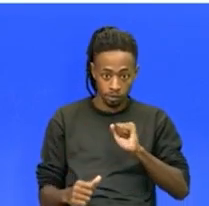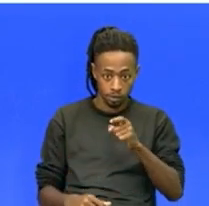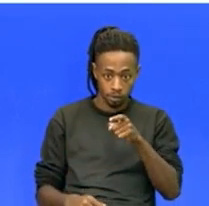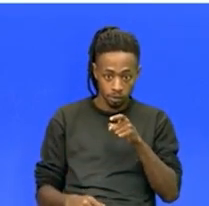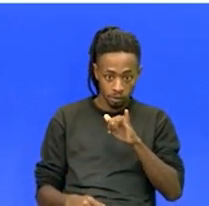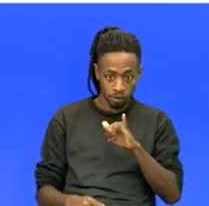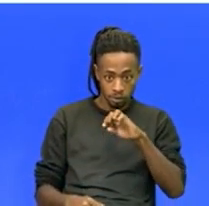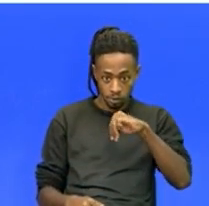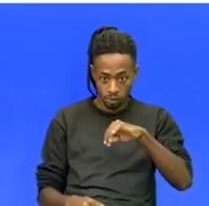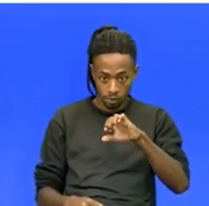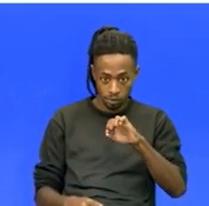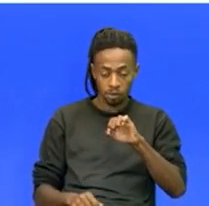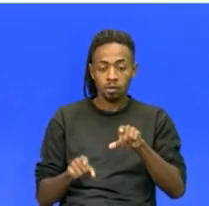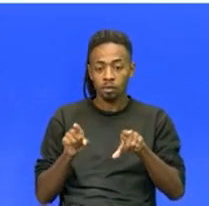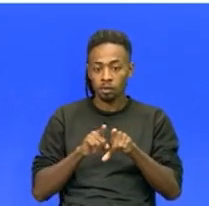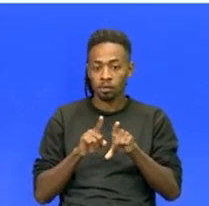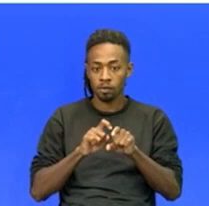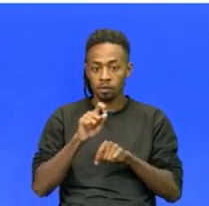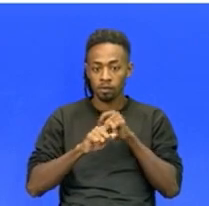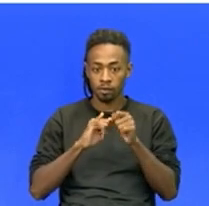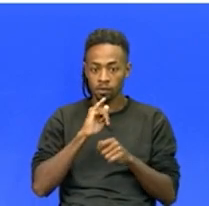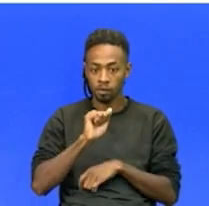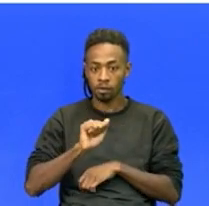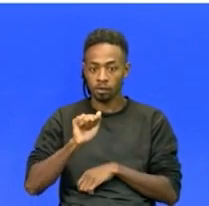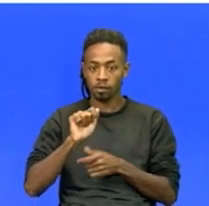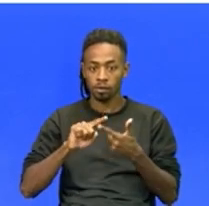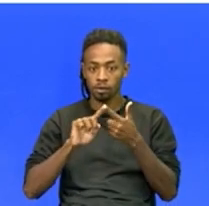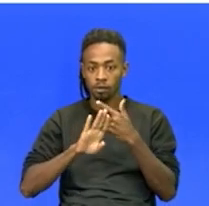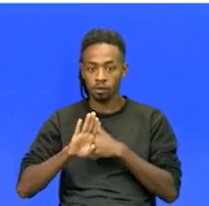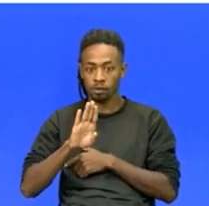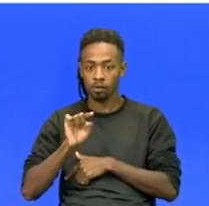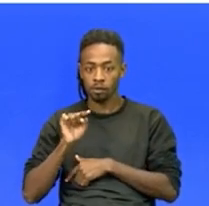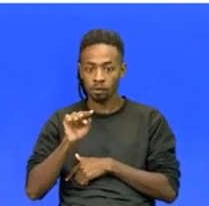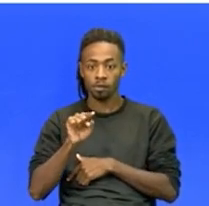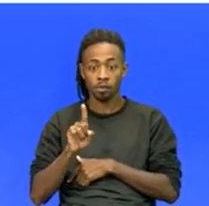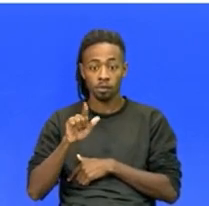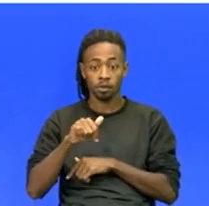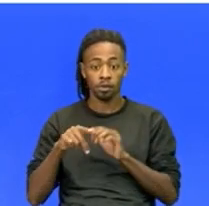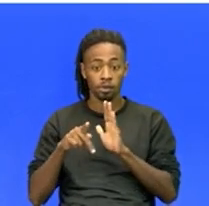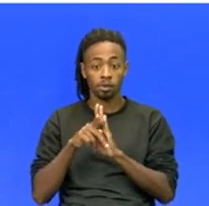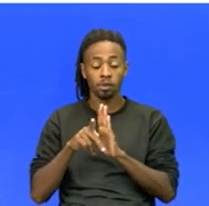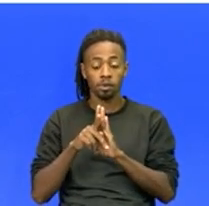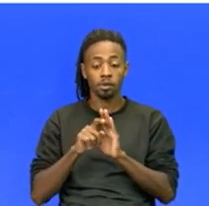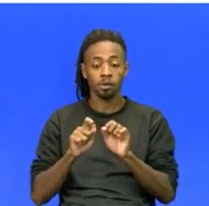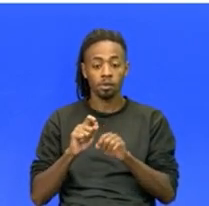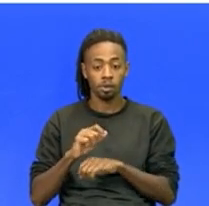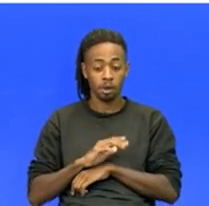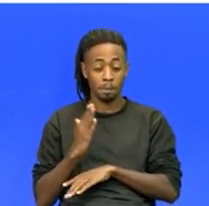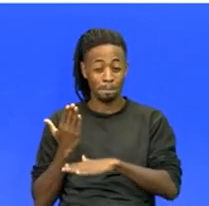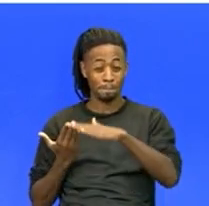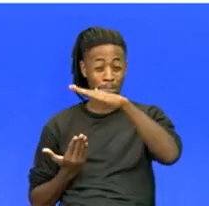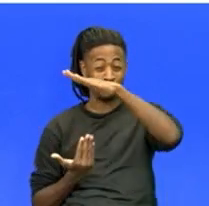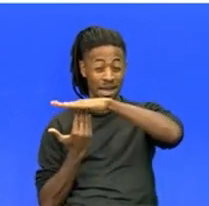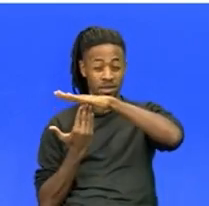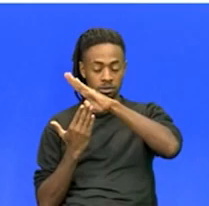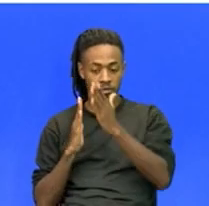mínimos, tá? Sendo que A e B é o ponto crítico, tá? Um ponto crítico não pode ser máximo nem mínimo.